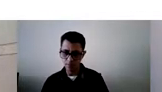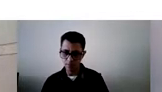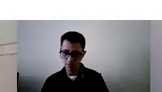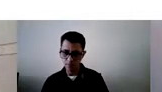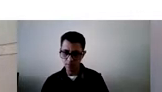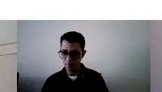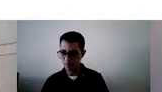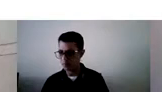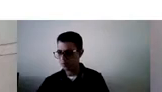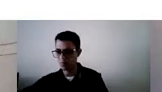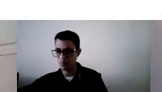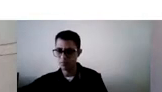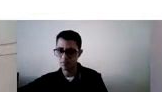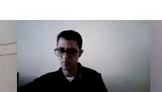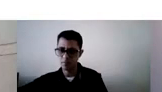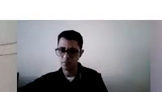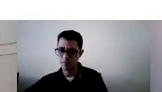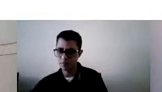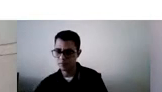minutinho.